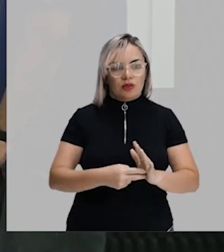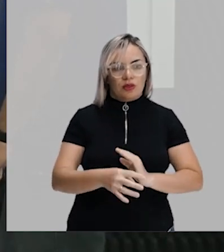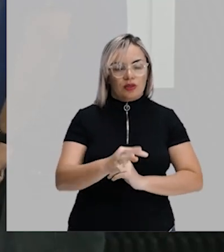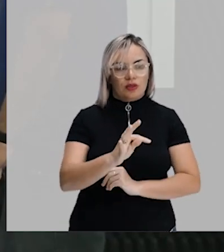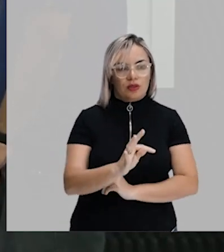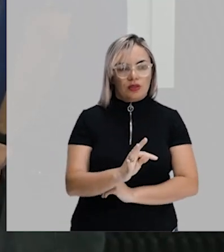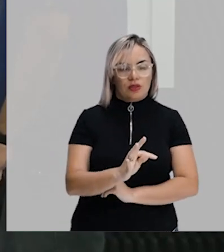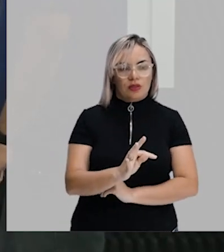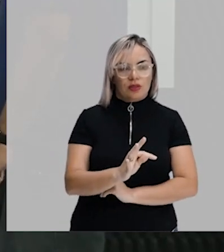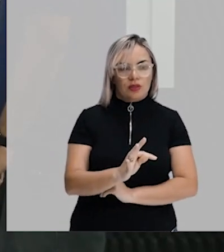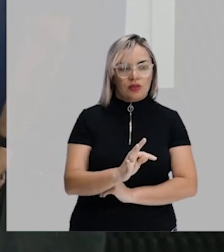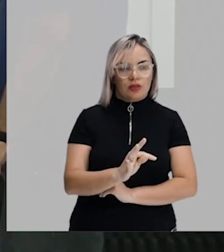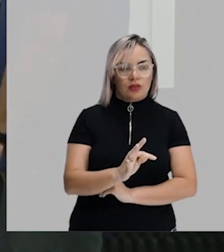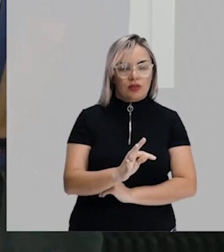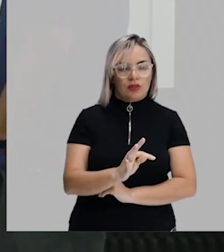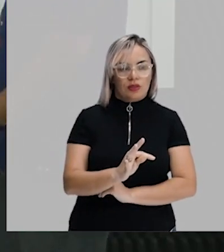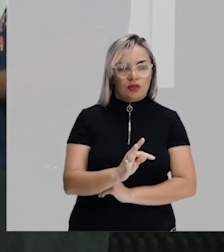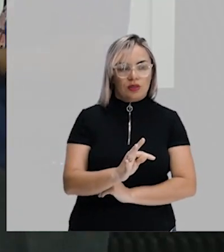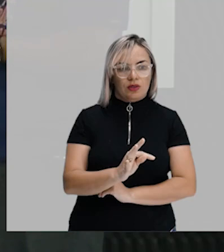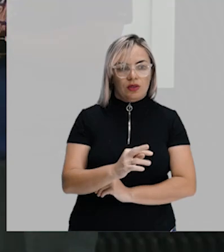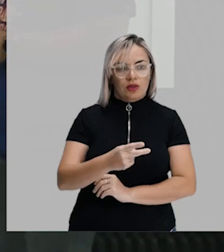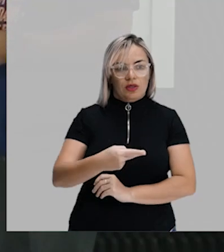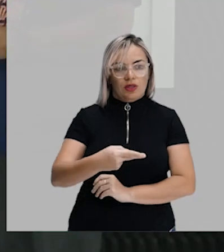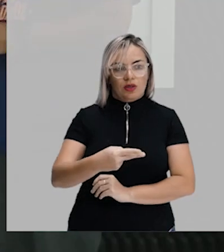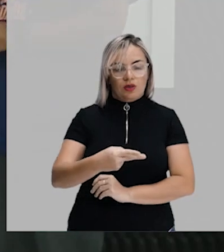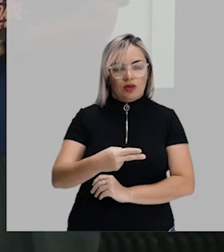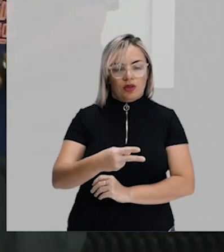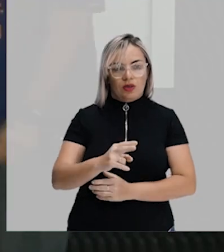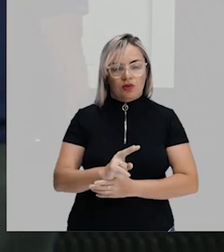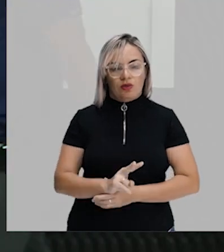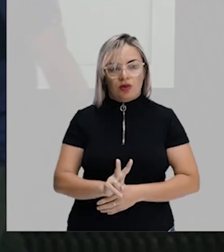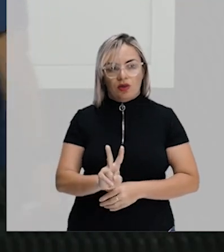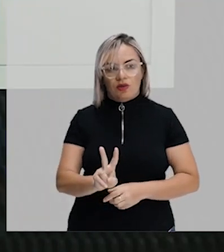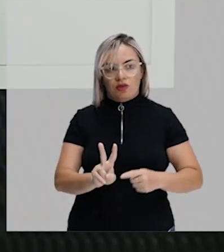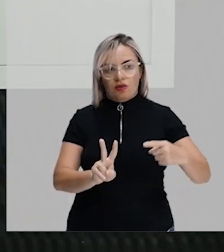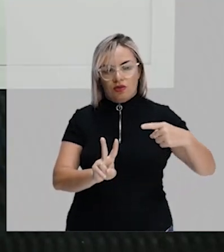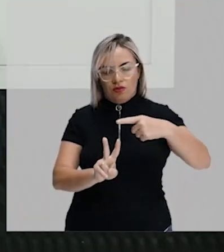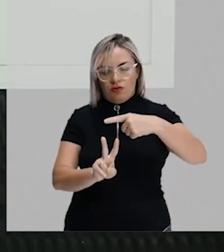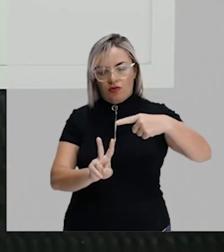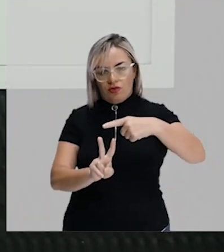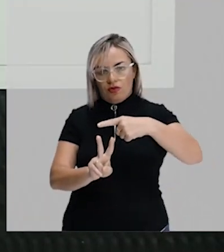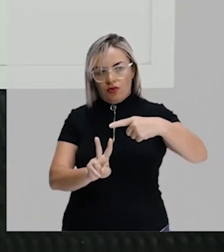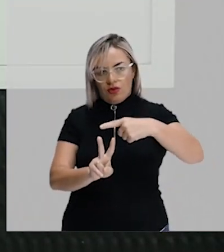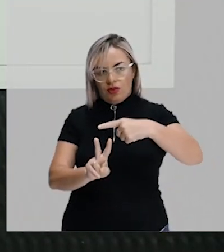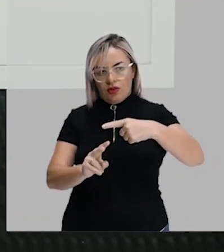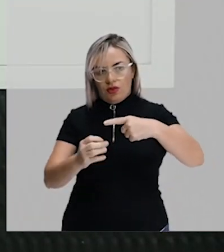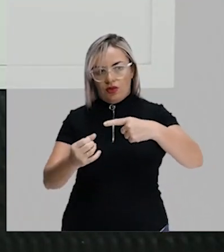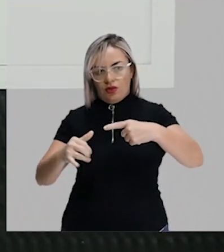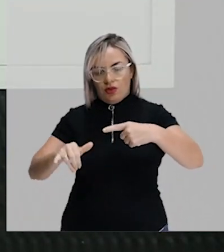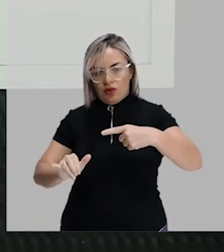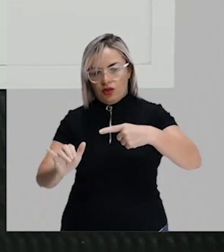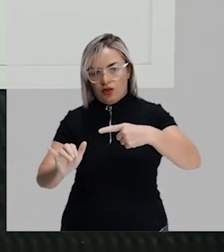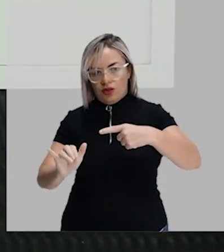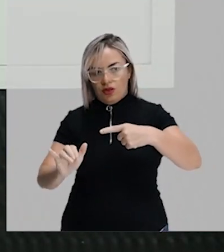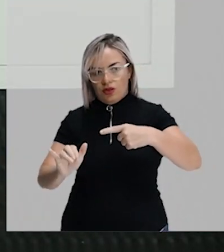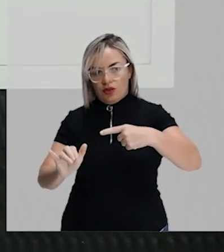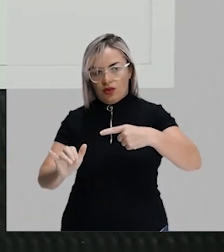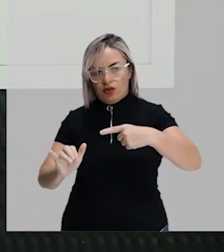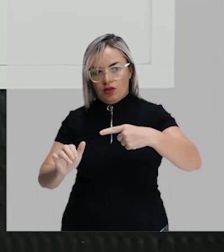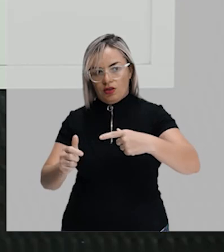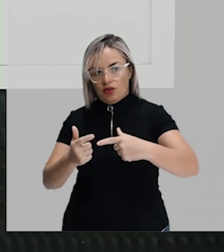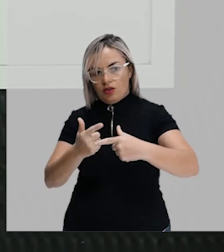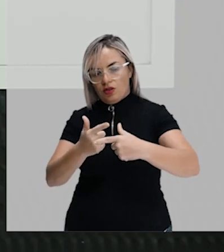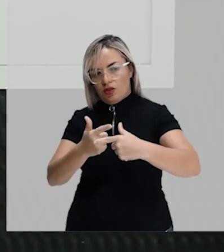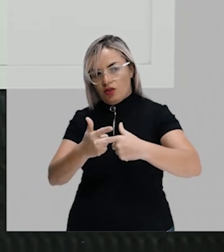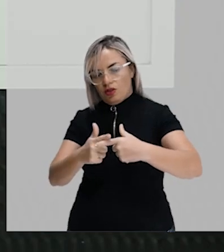menos a gravidade. Quer dizer, sobre a gravidade, né? Então, aí nós vamos encontrar o tempo de subida, duplicar